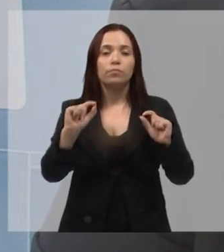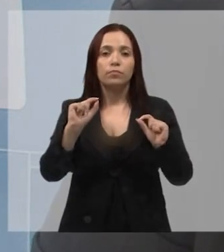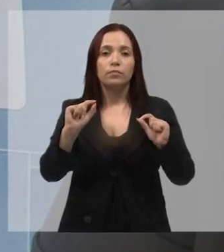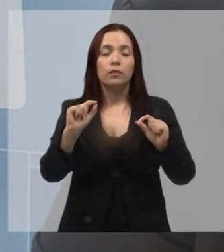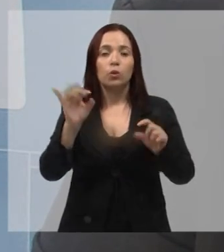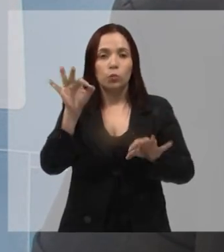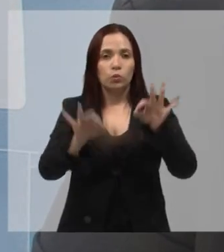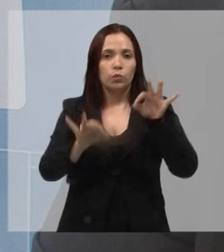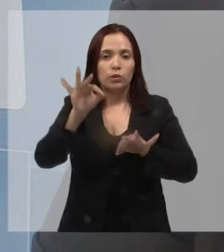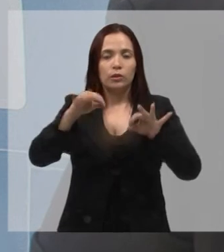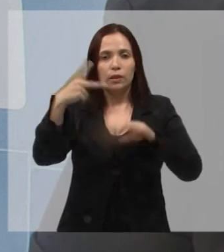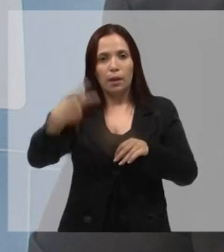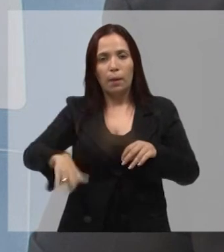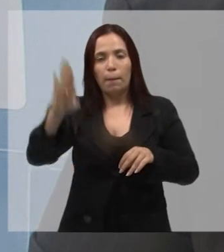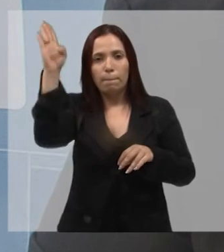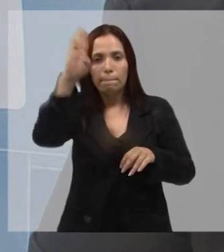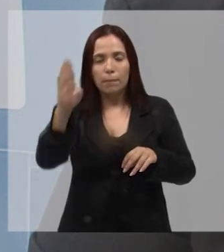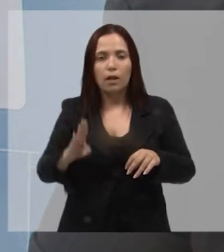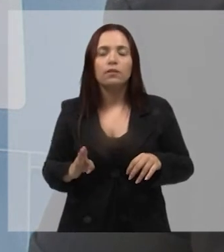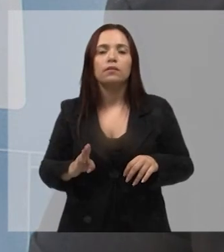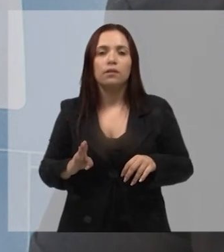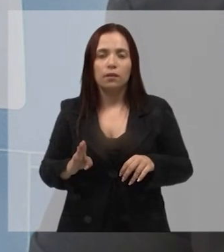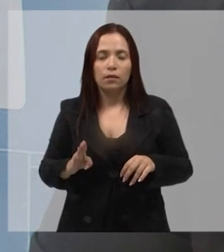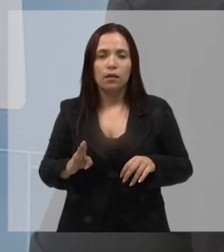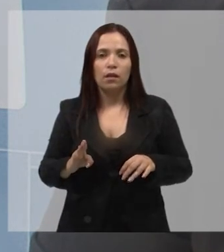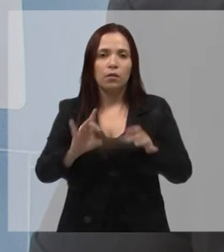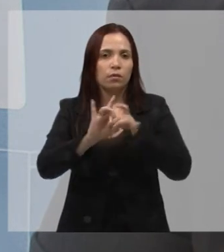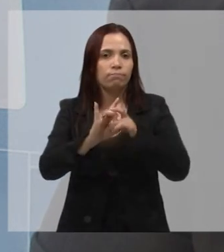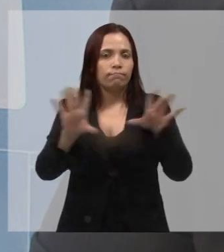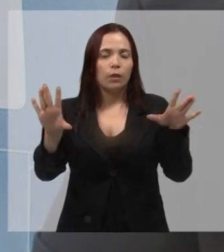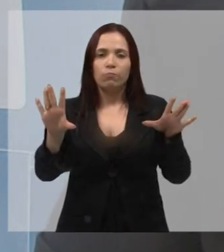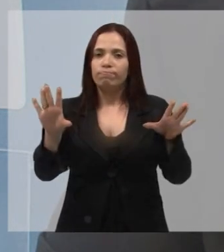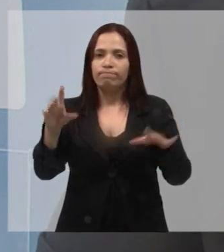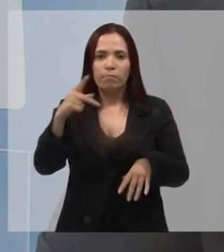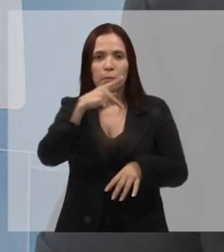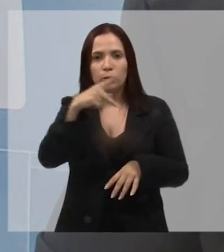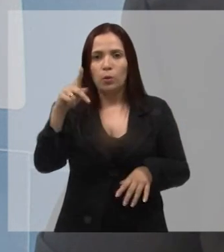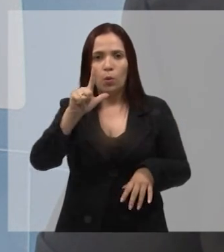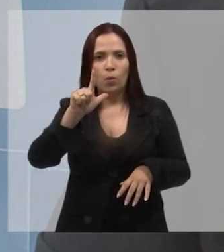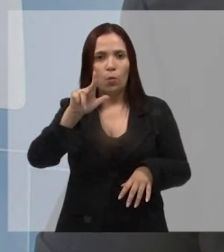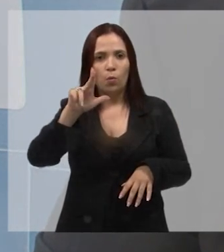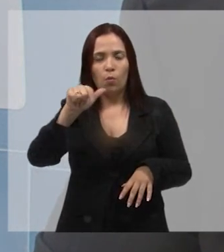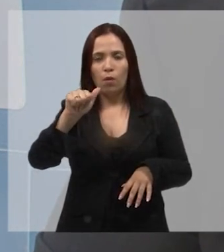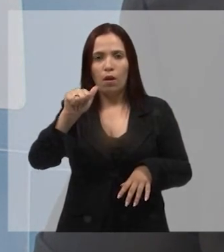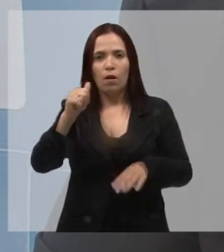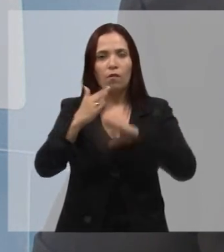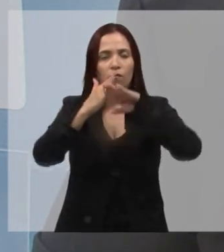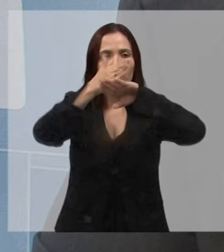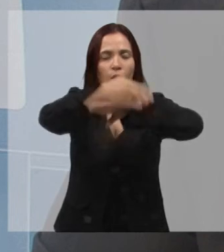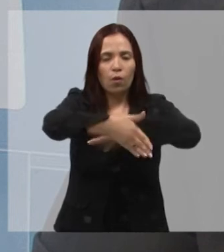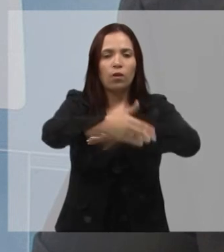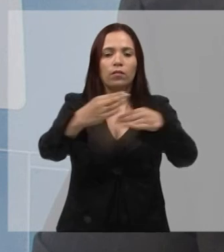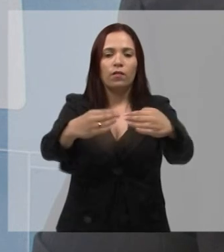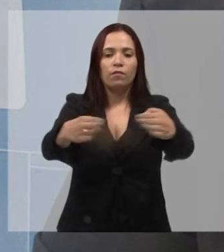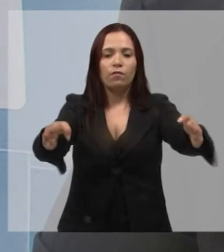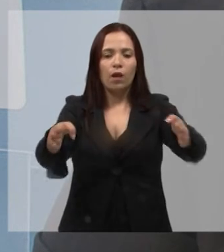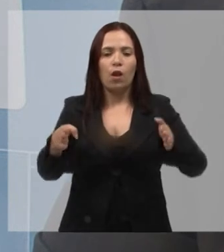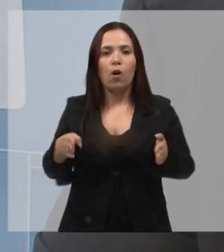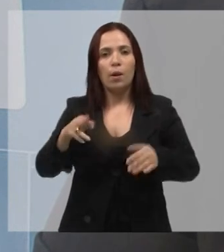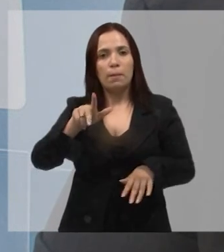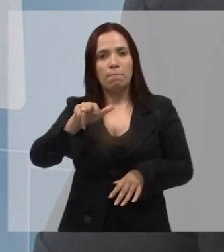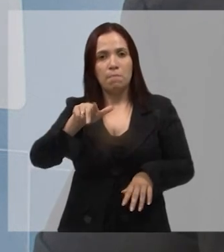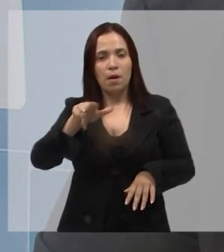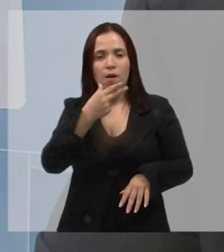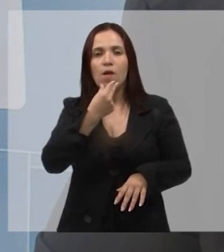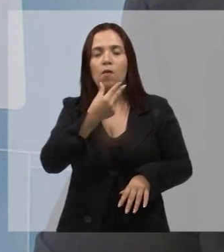crítica à justiça brasileira, que não permitiu que o presidente Lula visitasse o velório do